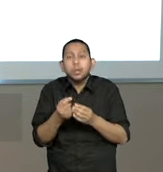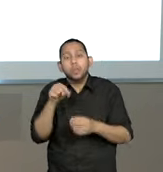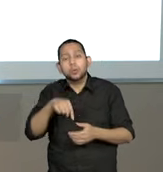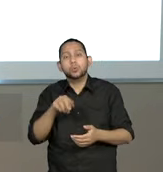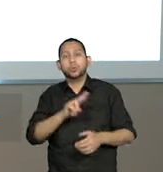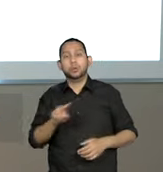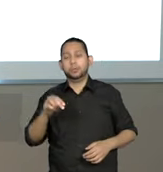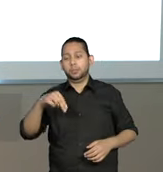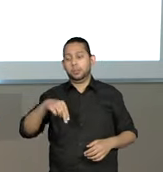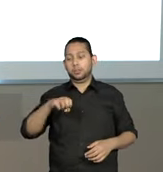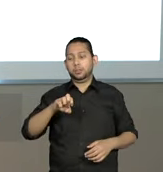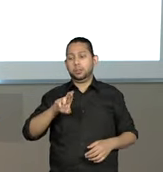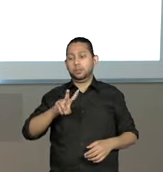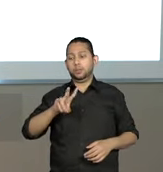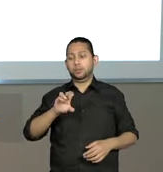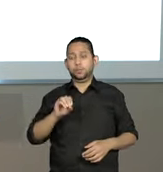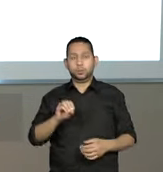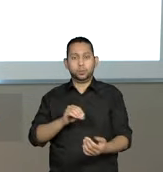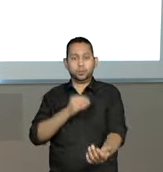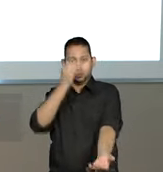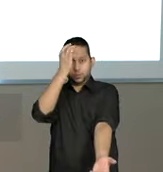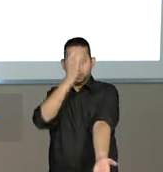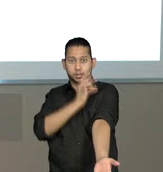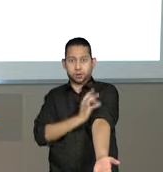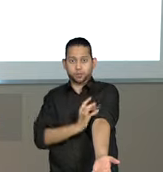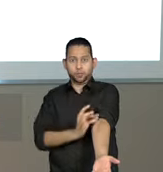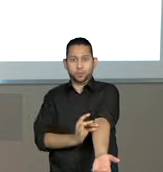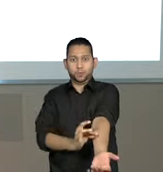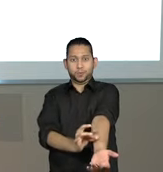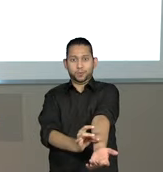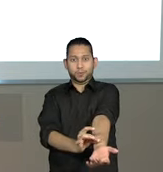conseguir levar uma série de informações. Então,